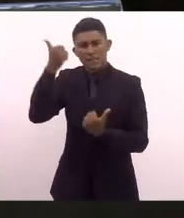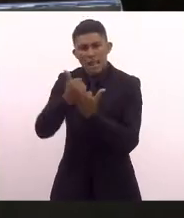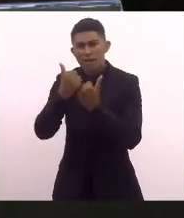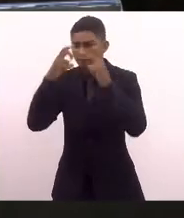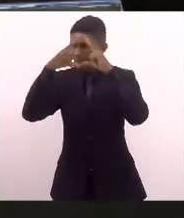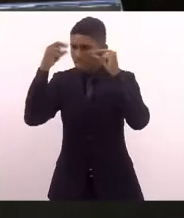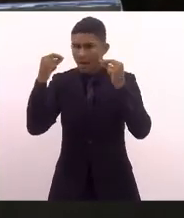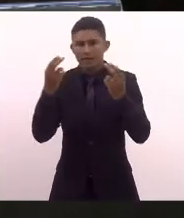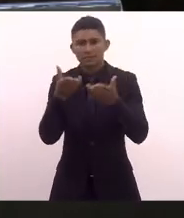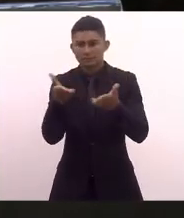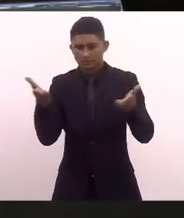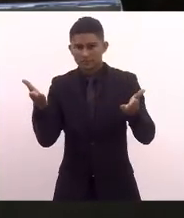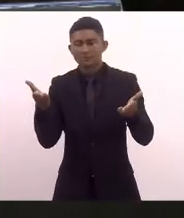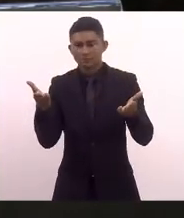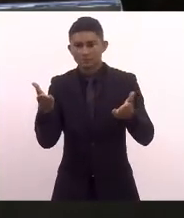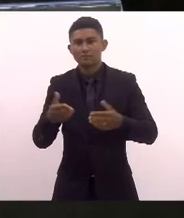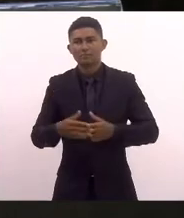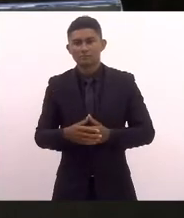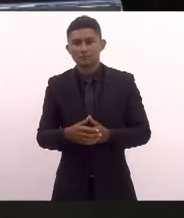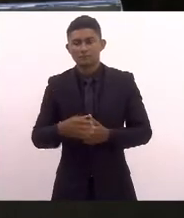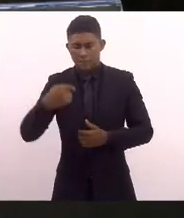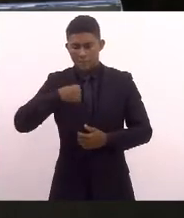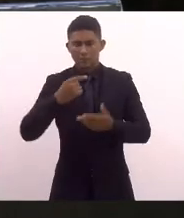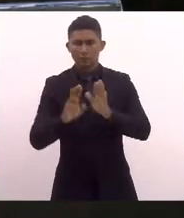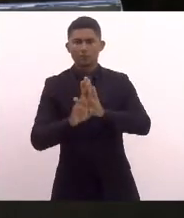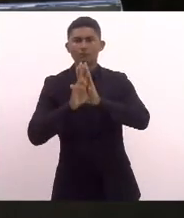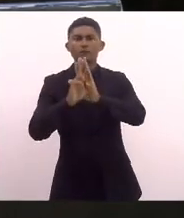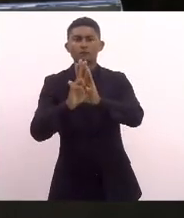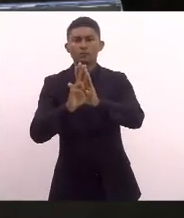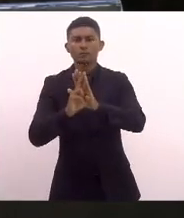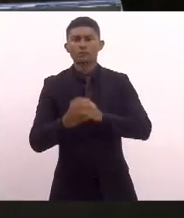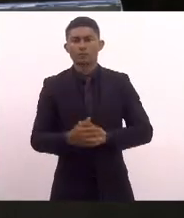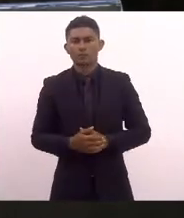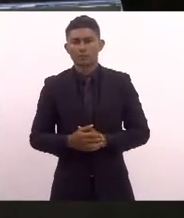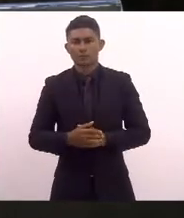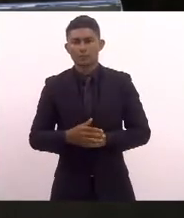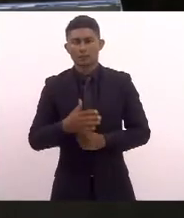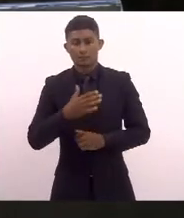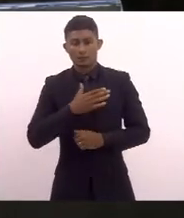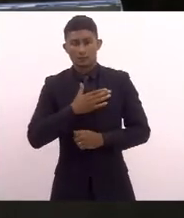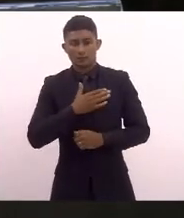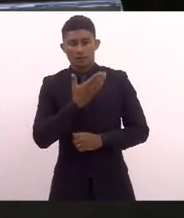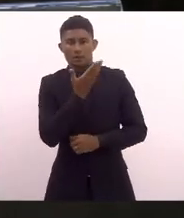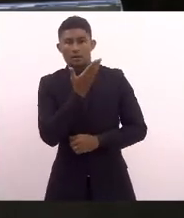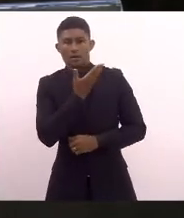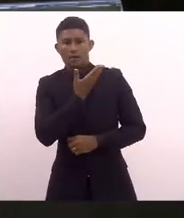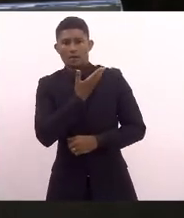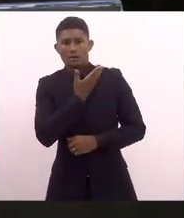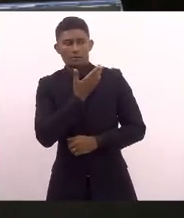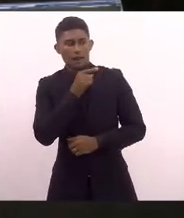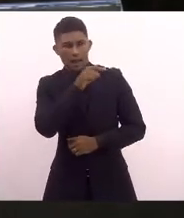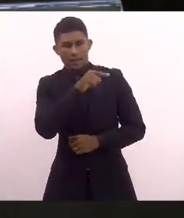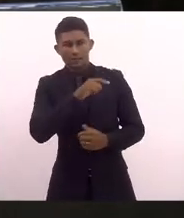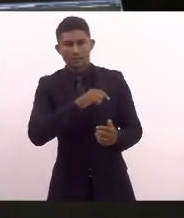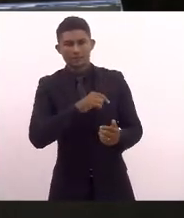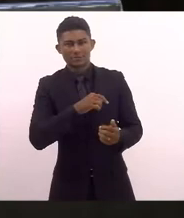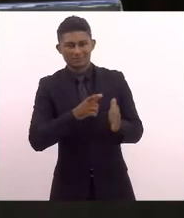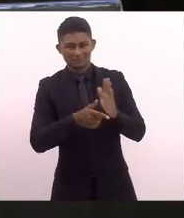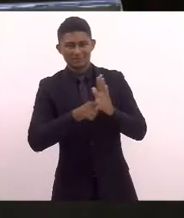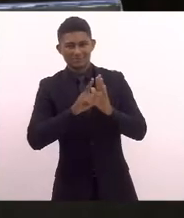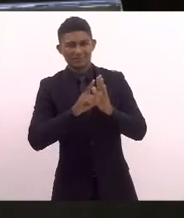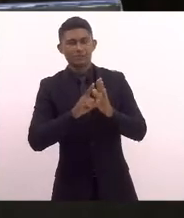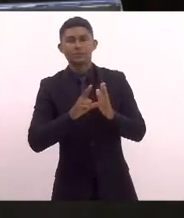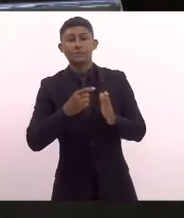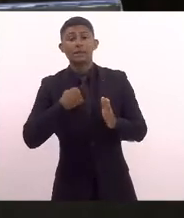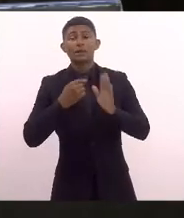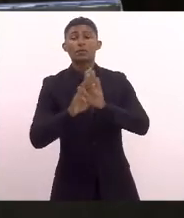enfermagem, no qual eu represento. Como a minha colega, uma das minhas colegas que me sucedeu, eu